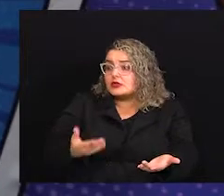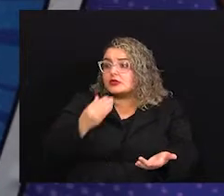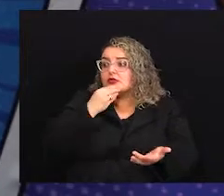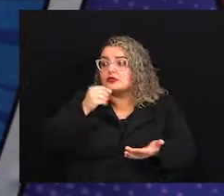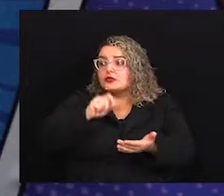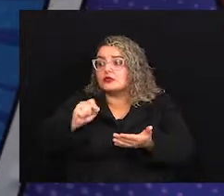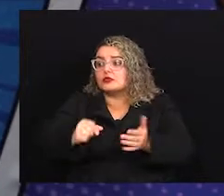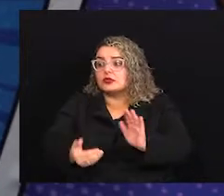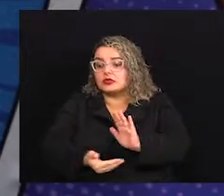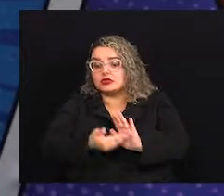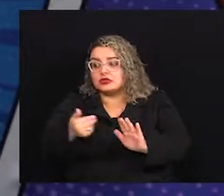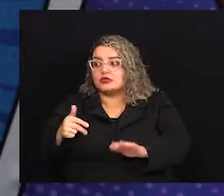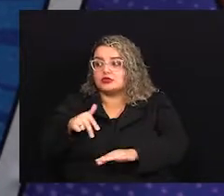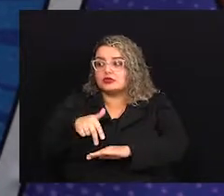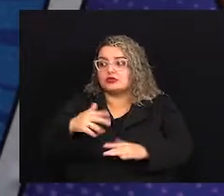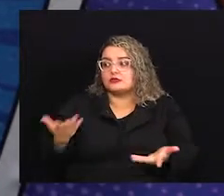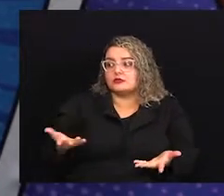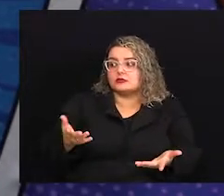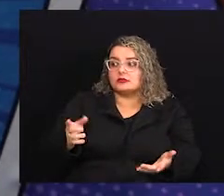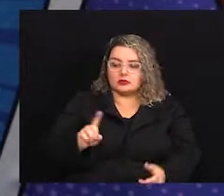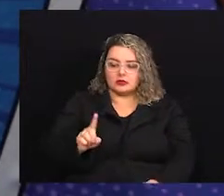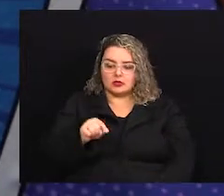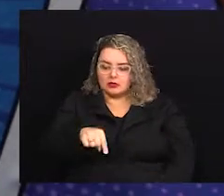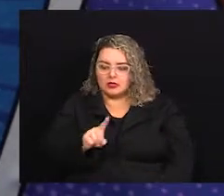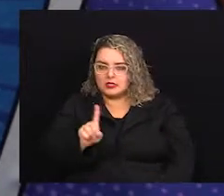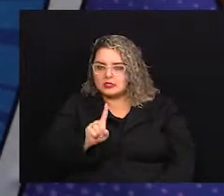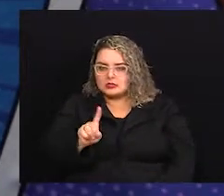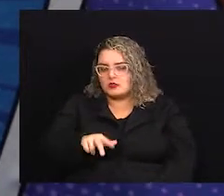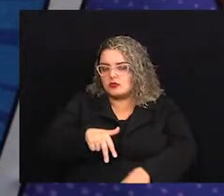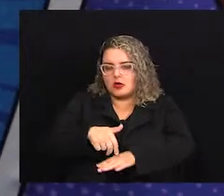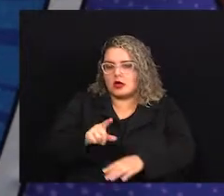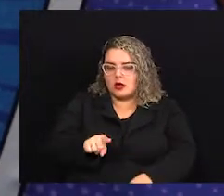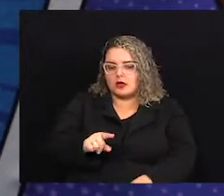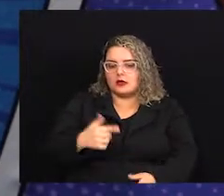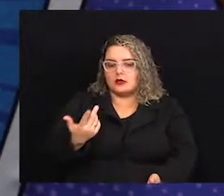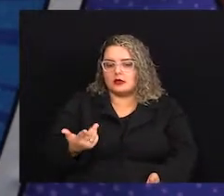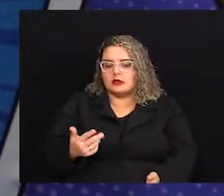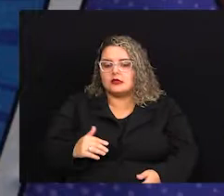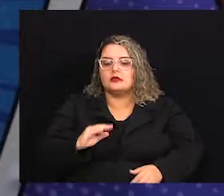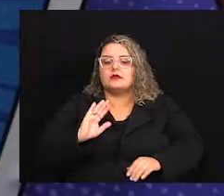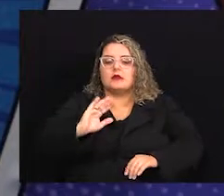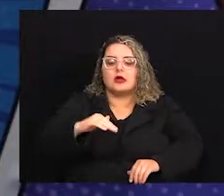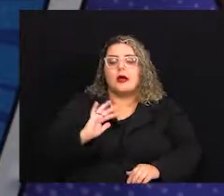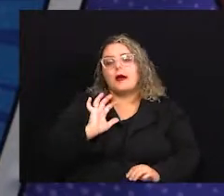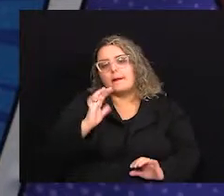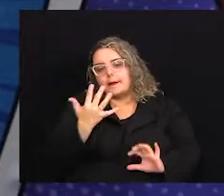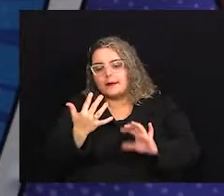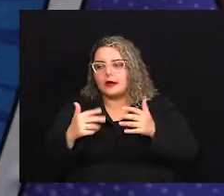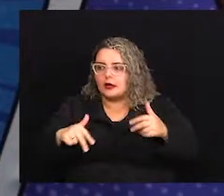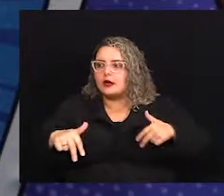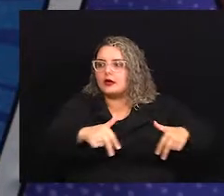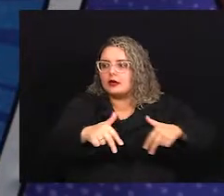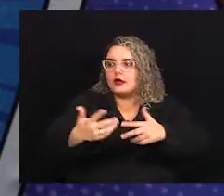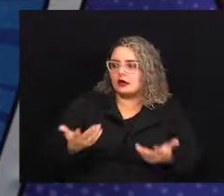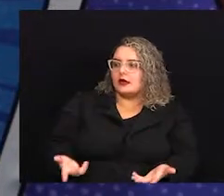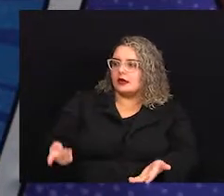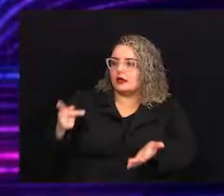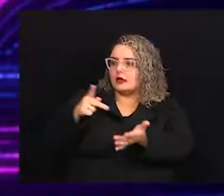autor tira aquele personagem da gente e fala, não, esse não é o protagonista. E assim vai, né, ao longo da